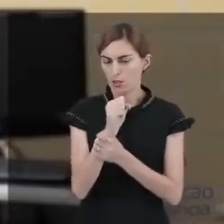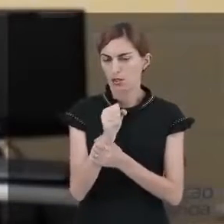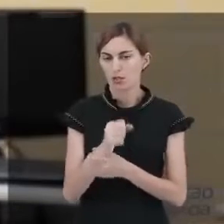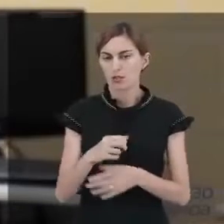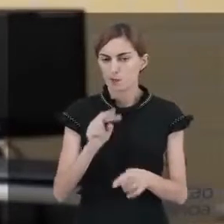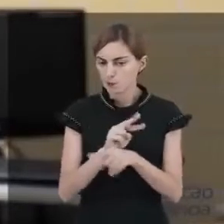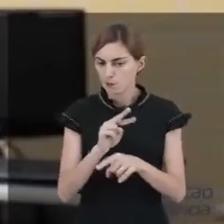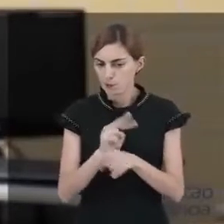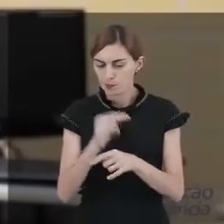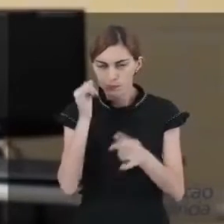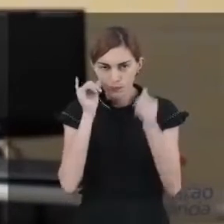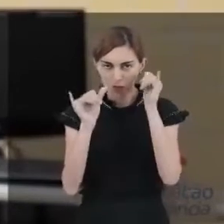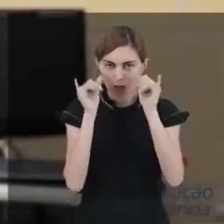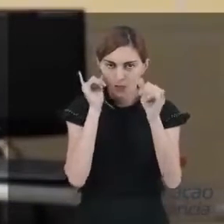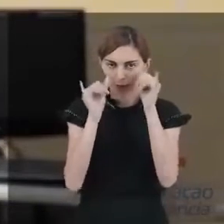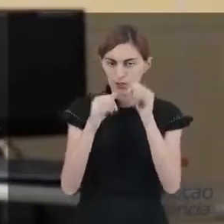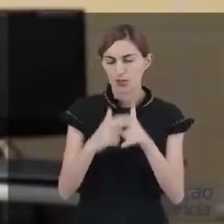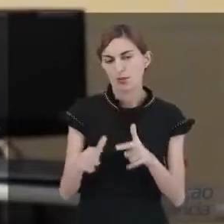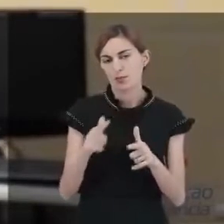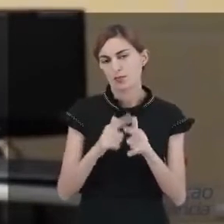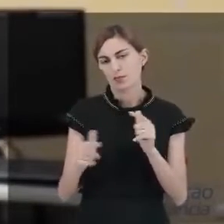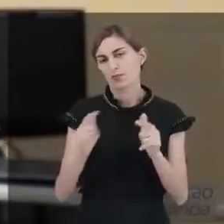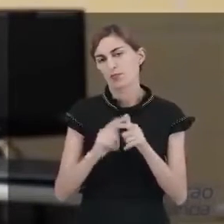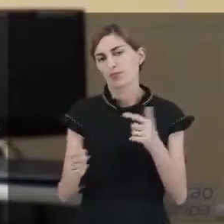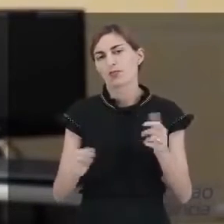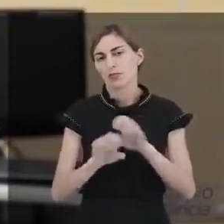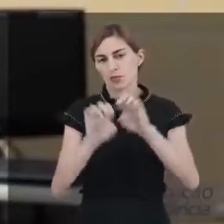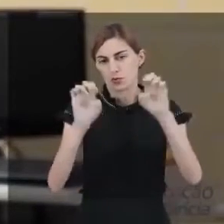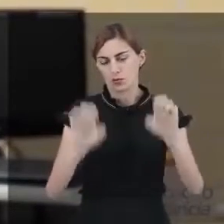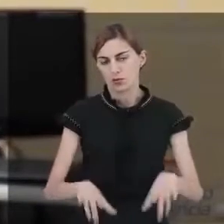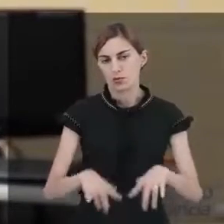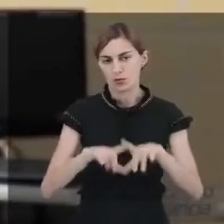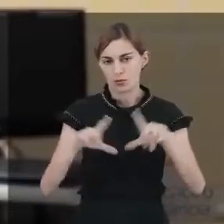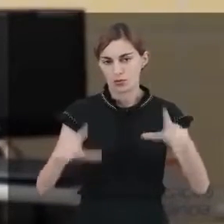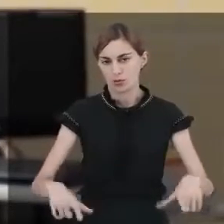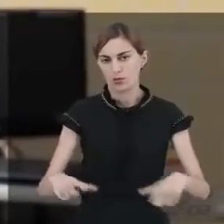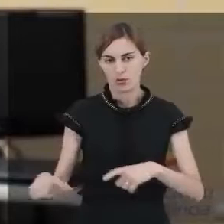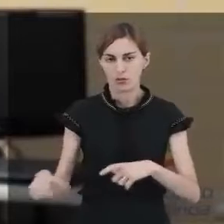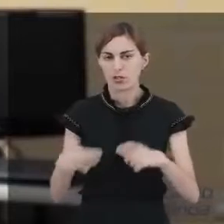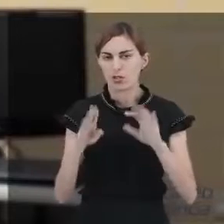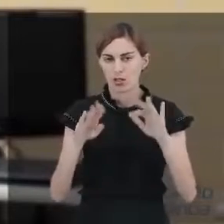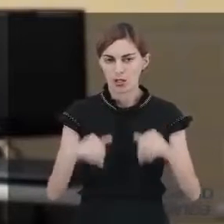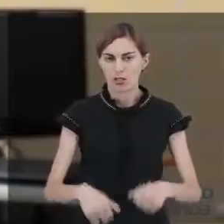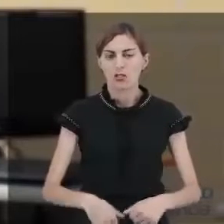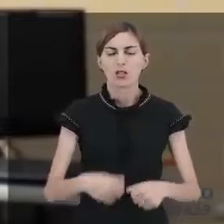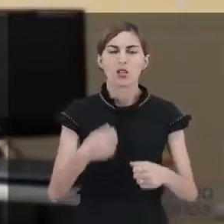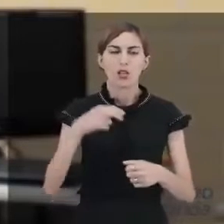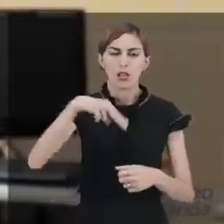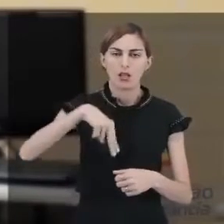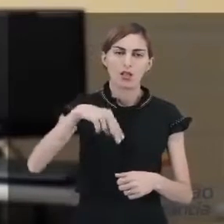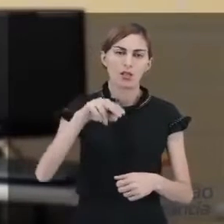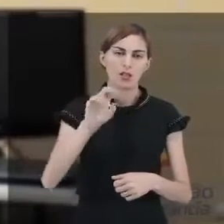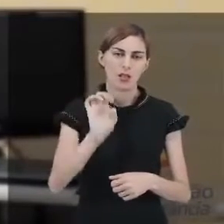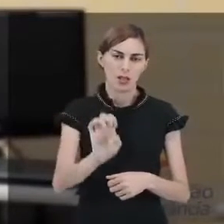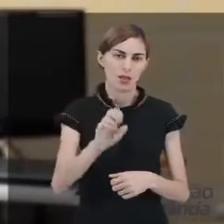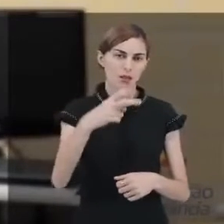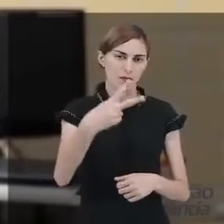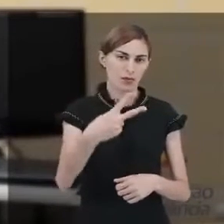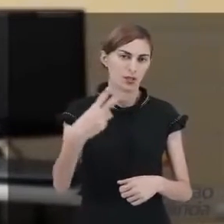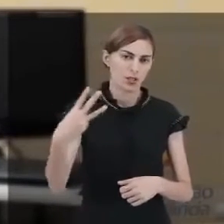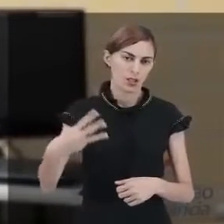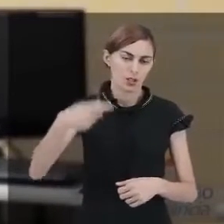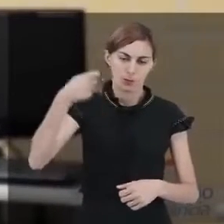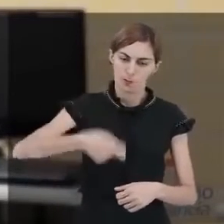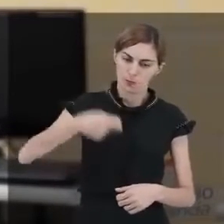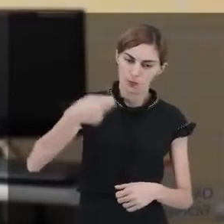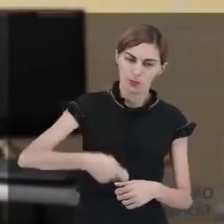prevenção ativa ou uma prevenção estrutural, né? Bem assim como a NR23, que nós já falamos, vai garantir e exigir